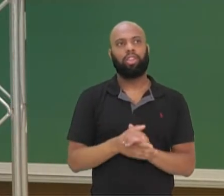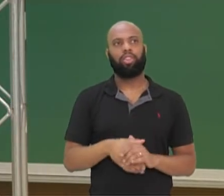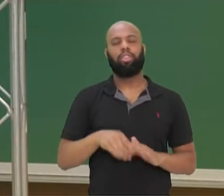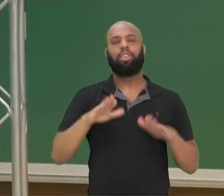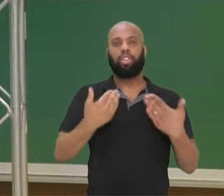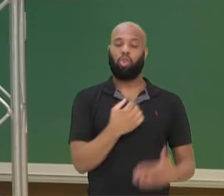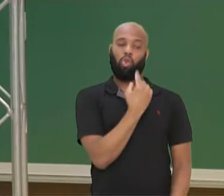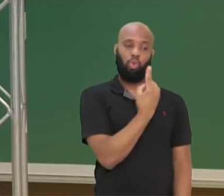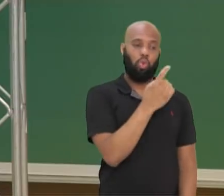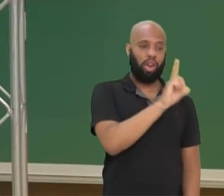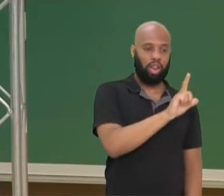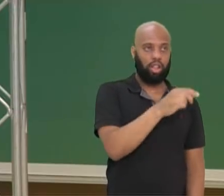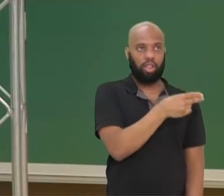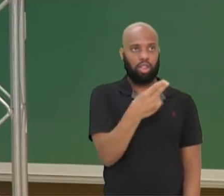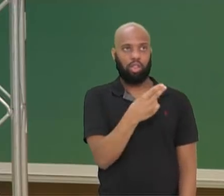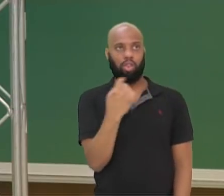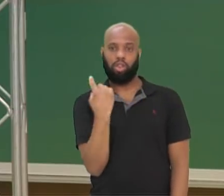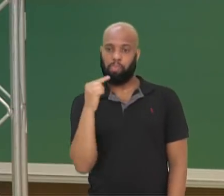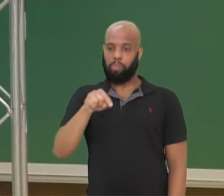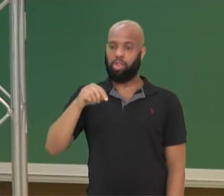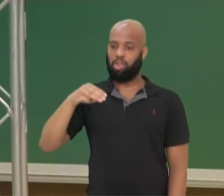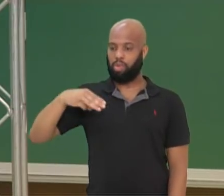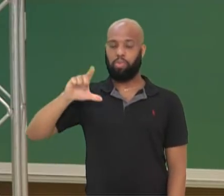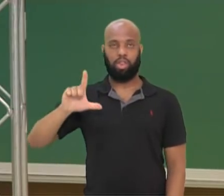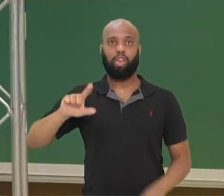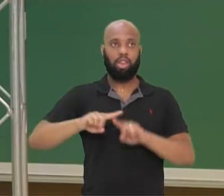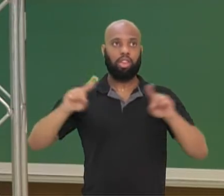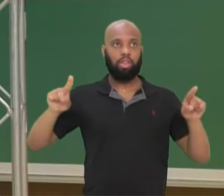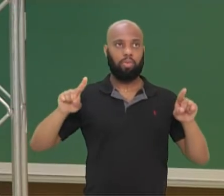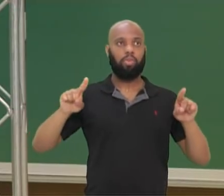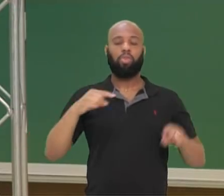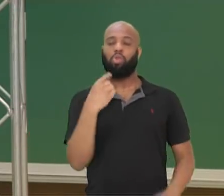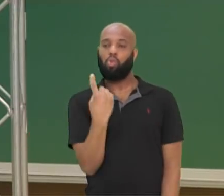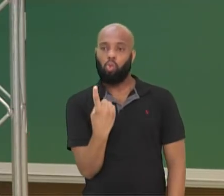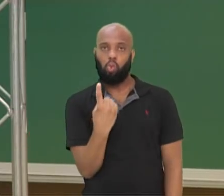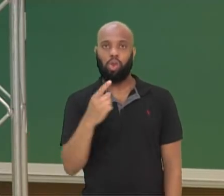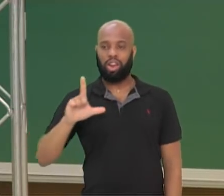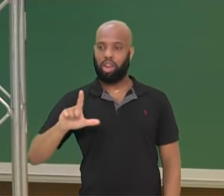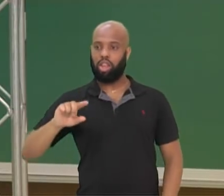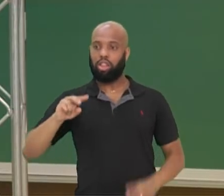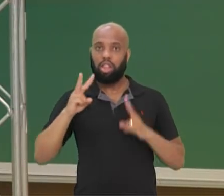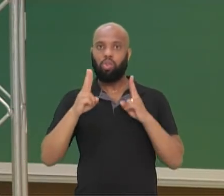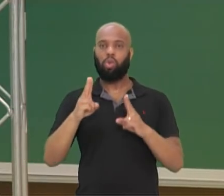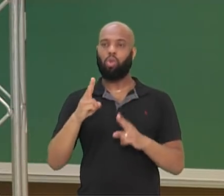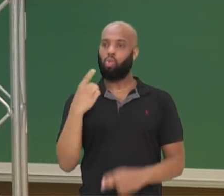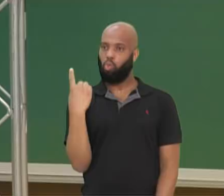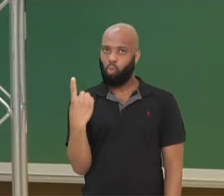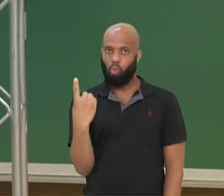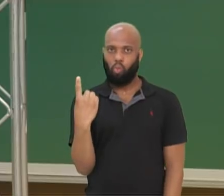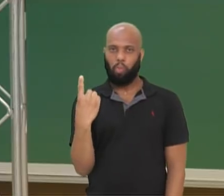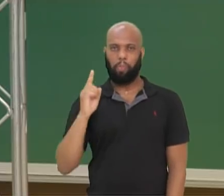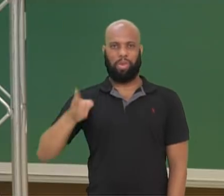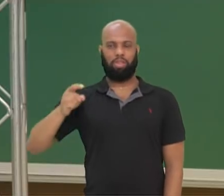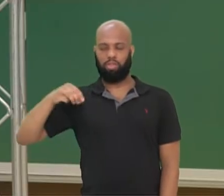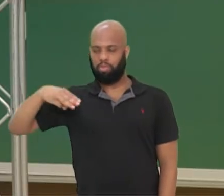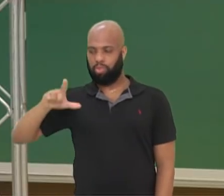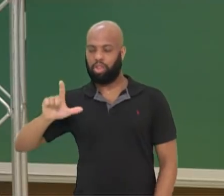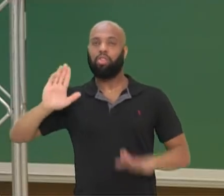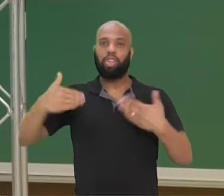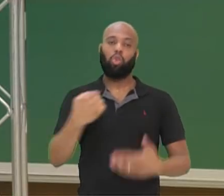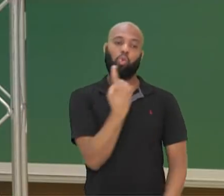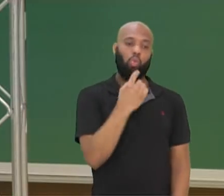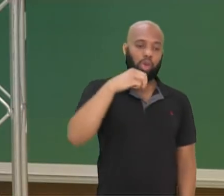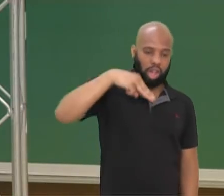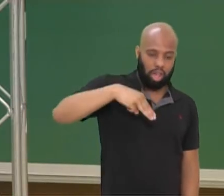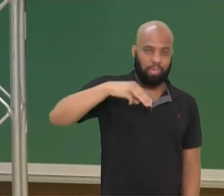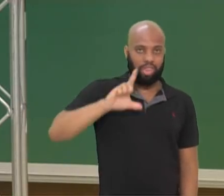anterior, 1 litro é igual a 1.000 centímetros cúbicos, mas 1 litro é igual a 1.000 mililitros, 1.000 ml, portanto, 1 ml é igual